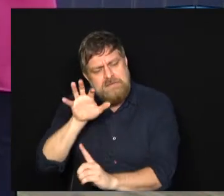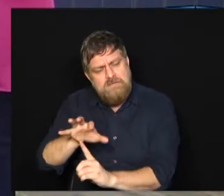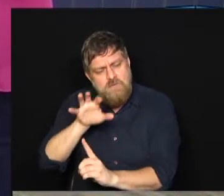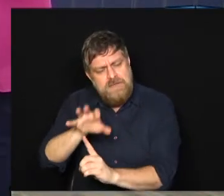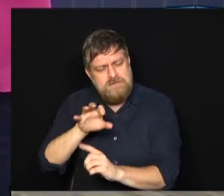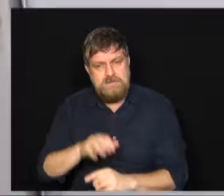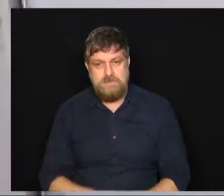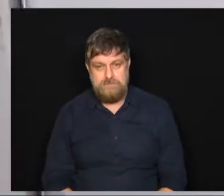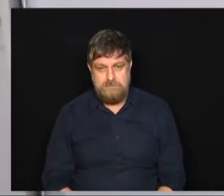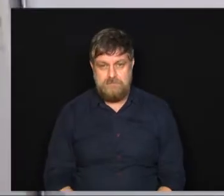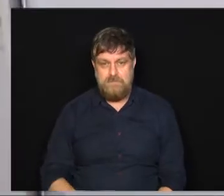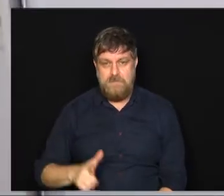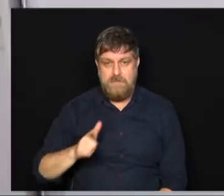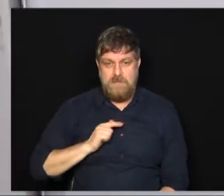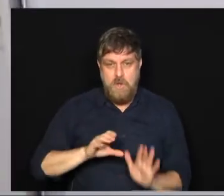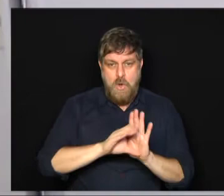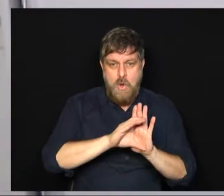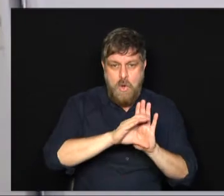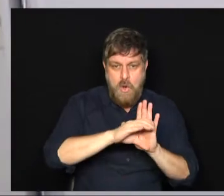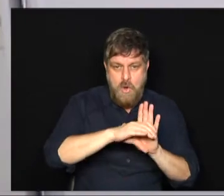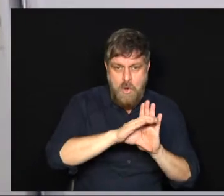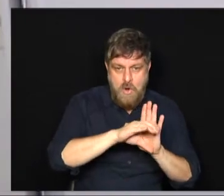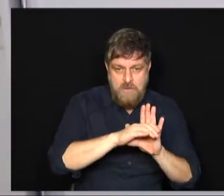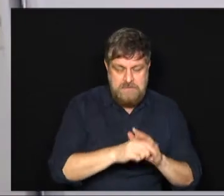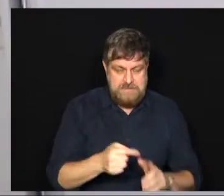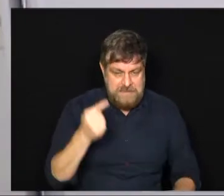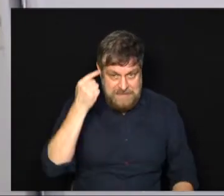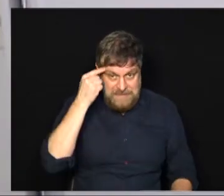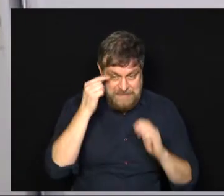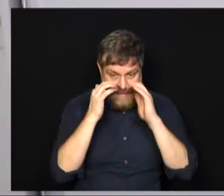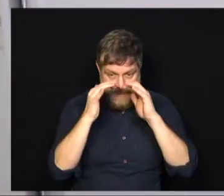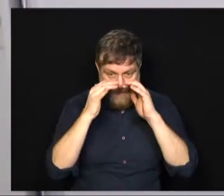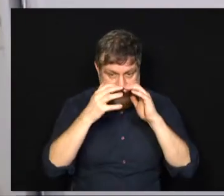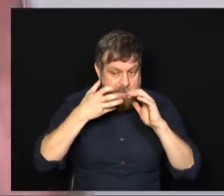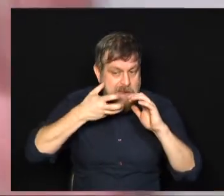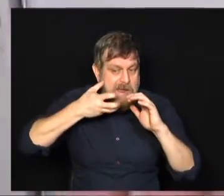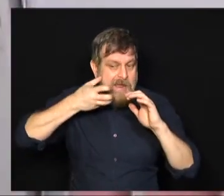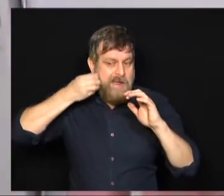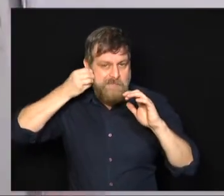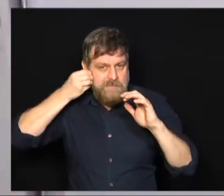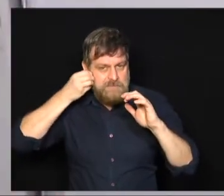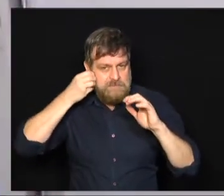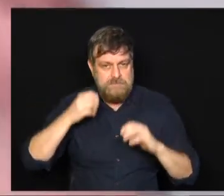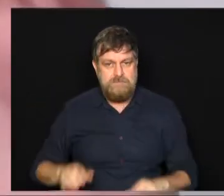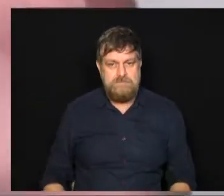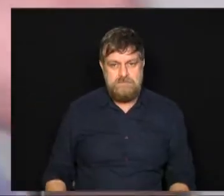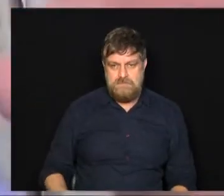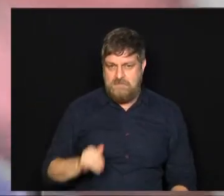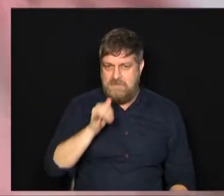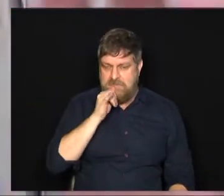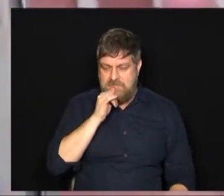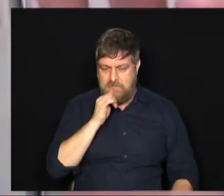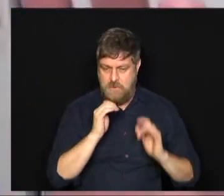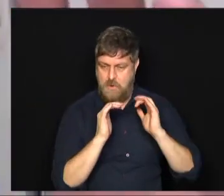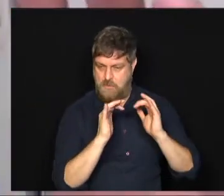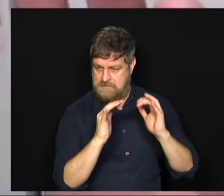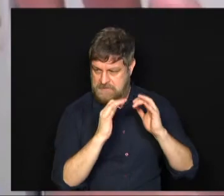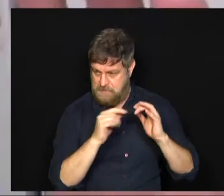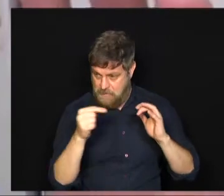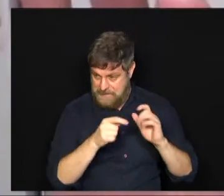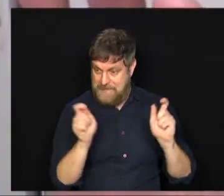porque existe um conceito que a gente chama de reserva cerebral e reserva cognitiva. É mais ou menos assim. O seu cérebro tem uma